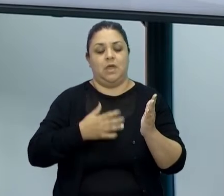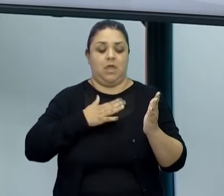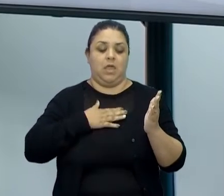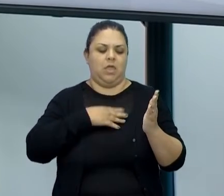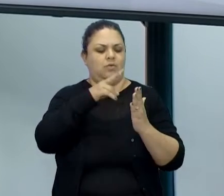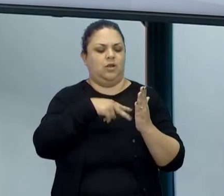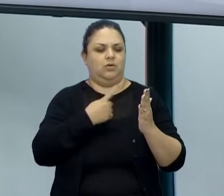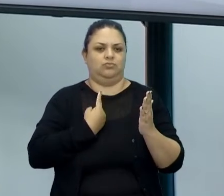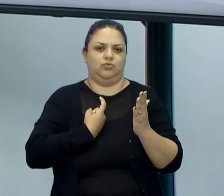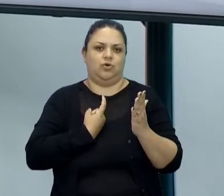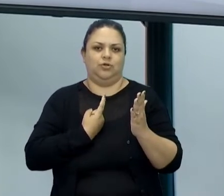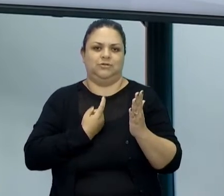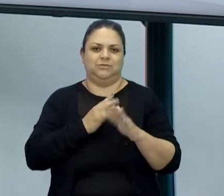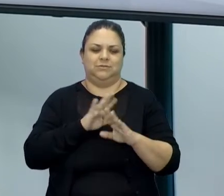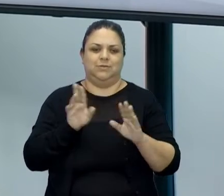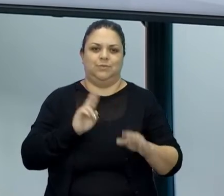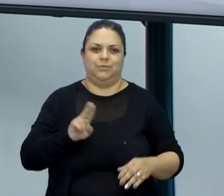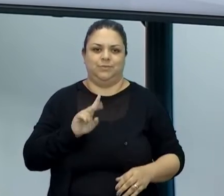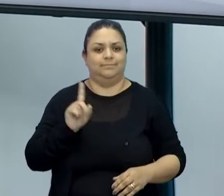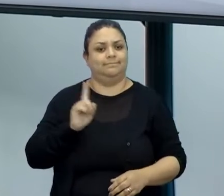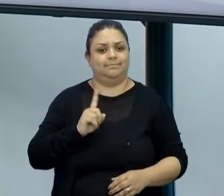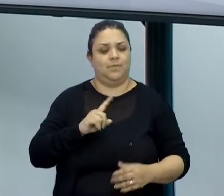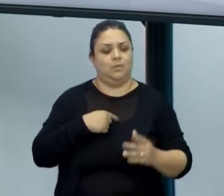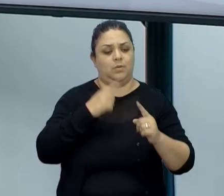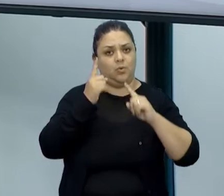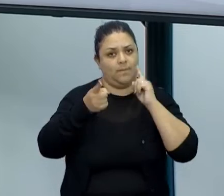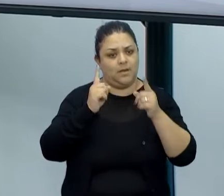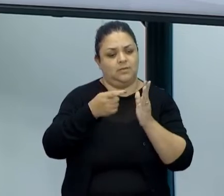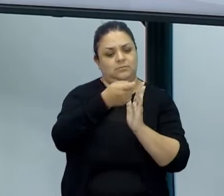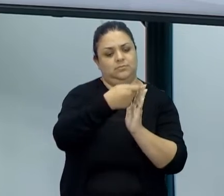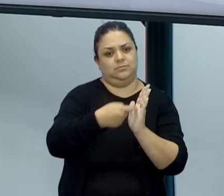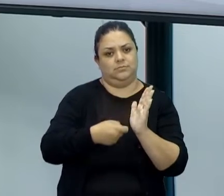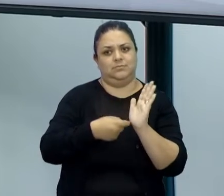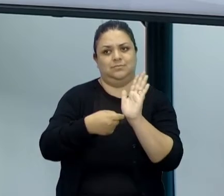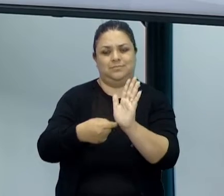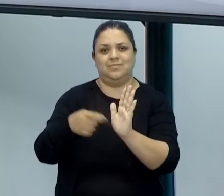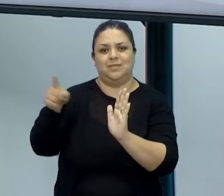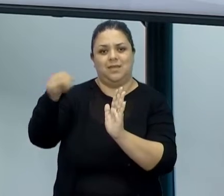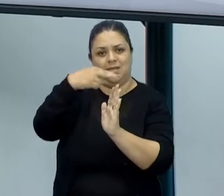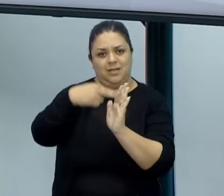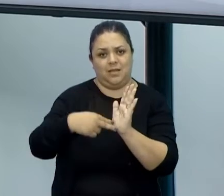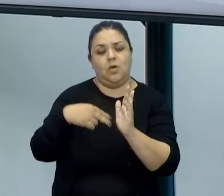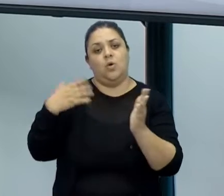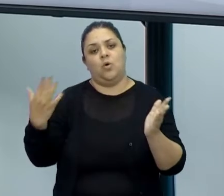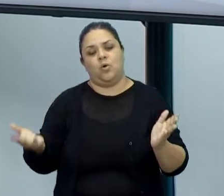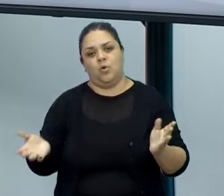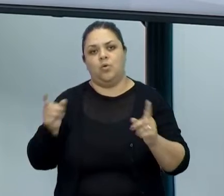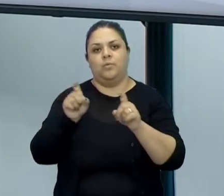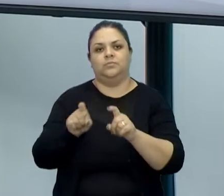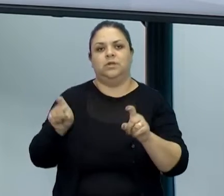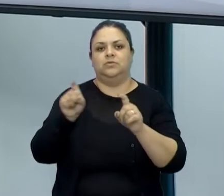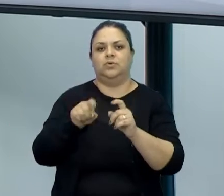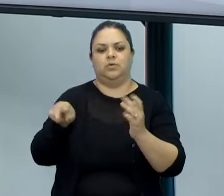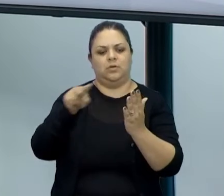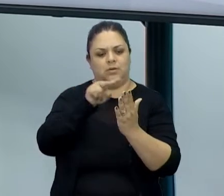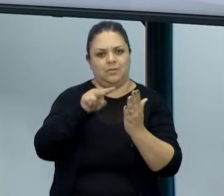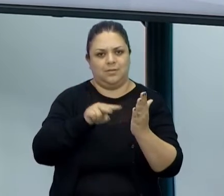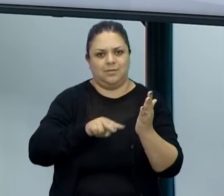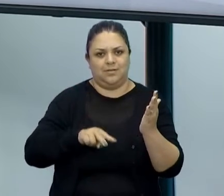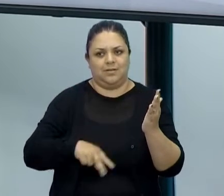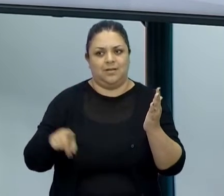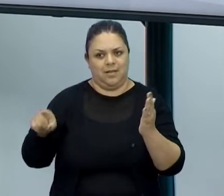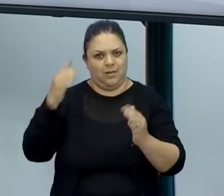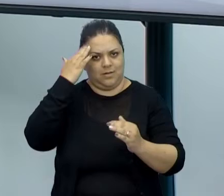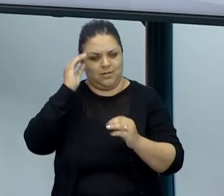escreve comando para outra pessoa ler, ou a gente escreve o comando para uma máquina executar uma programação. Então, precisa